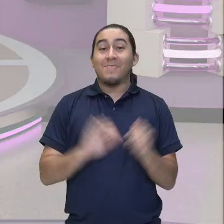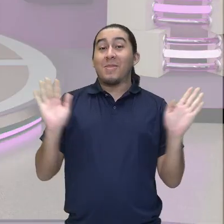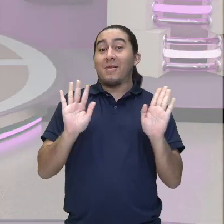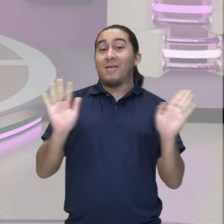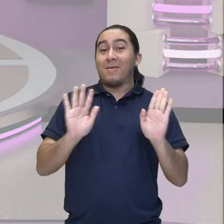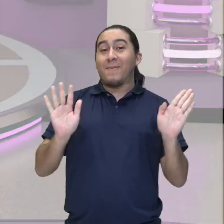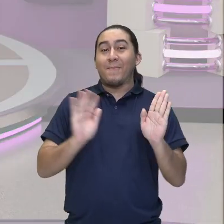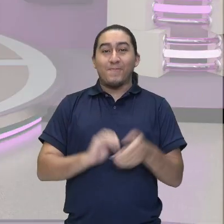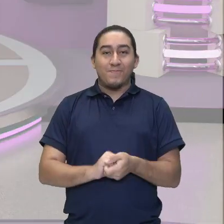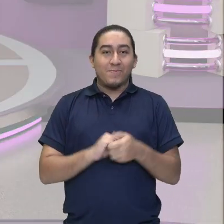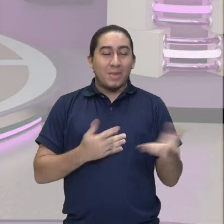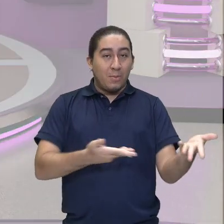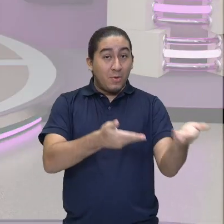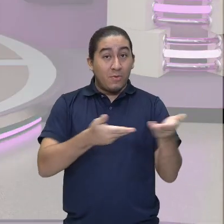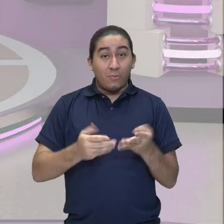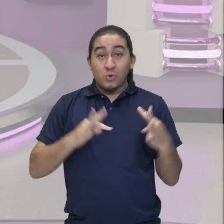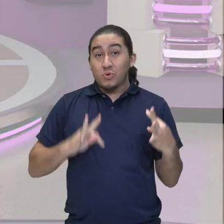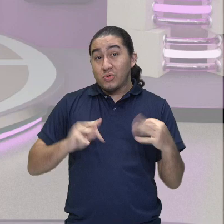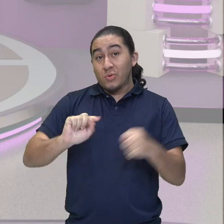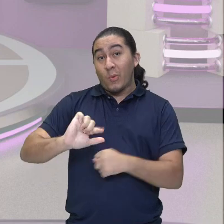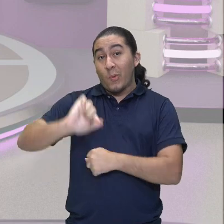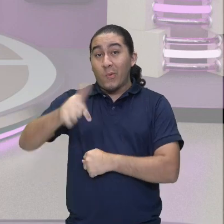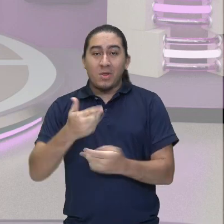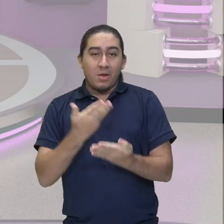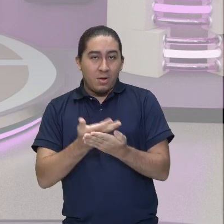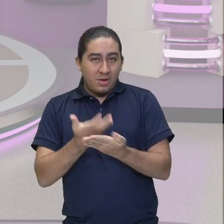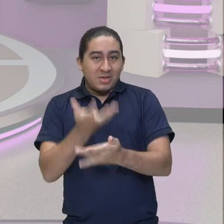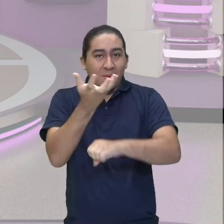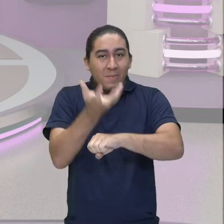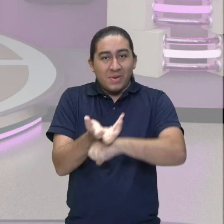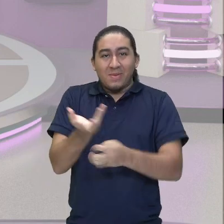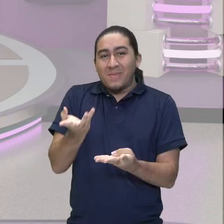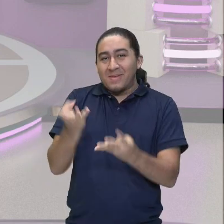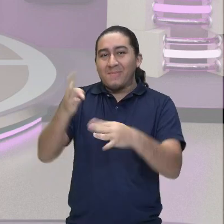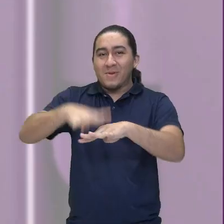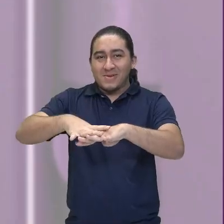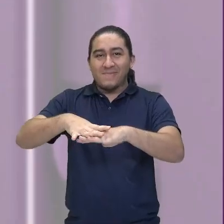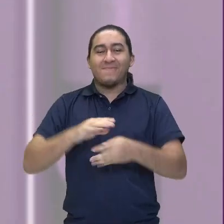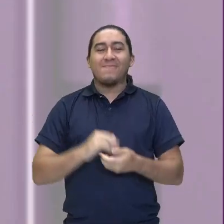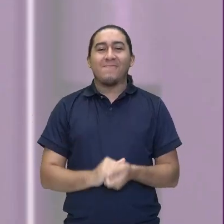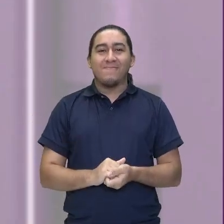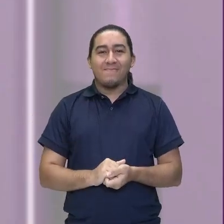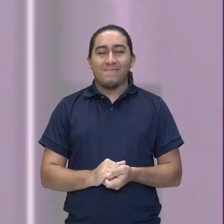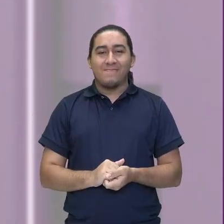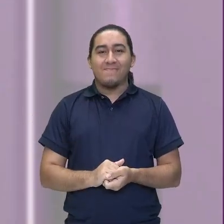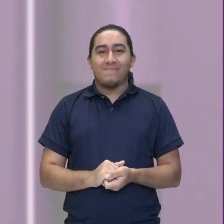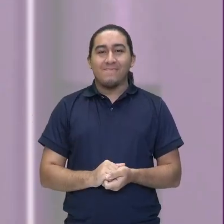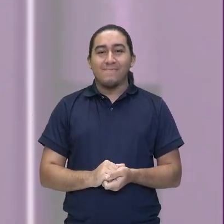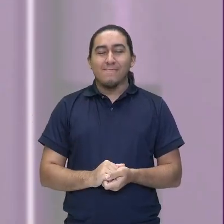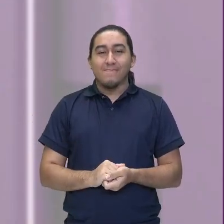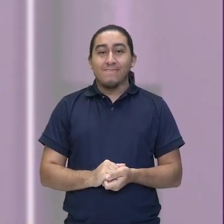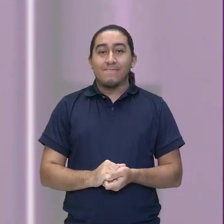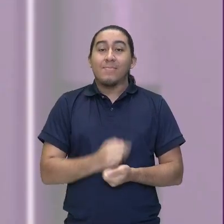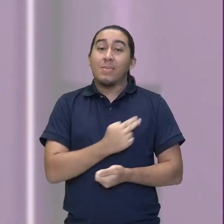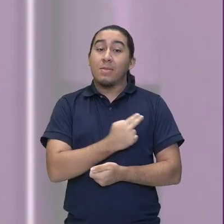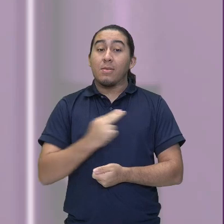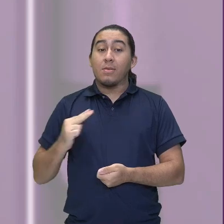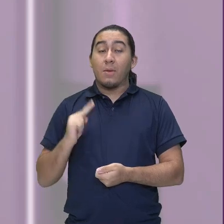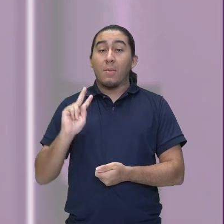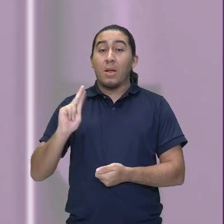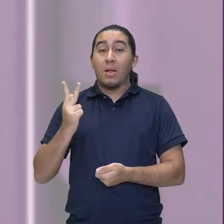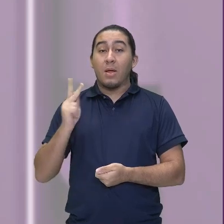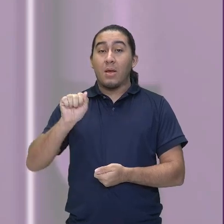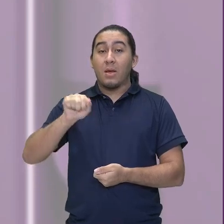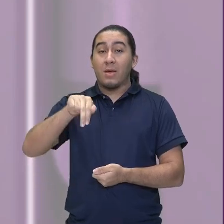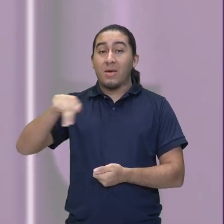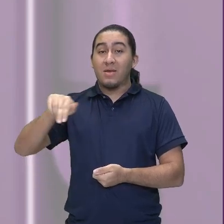Olá, sejam todos bem-vindos a mais uma aula da disciplina de matemática. Eu sou o professor Aniel